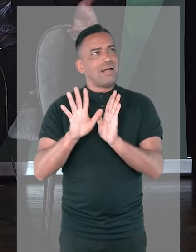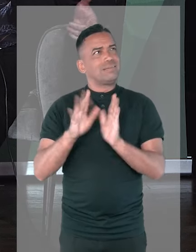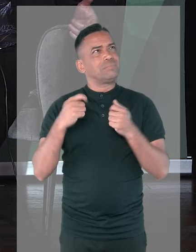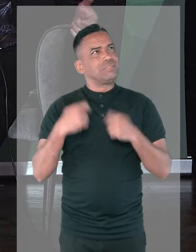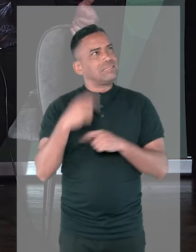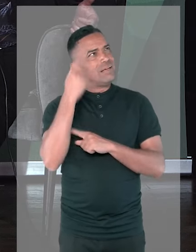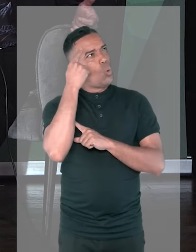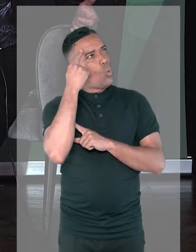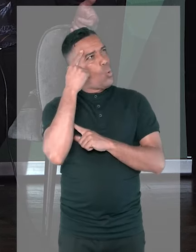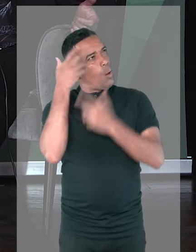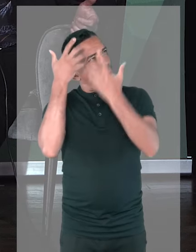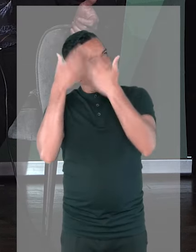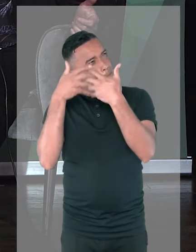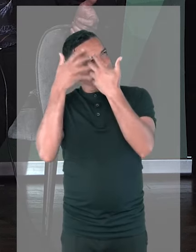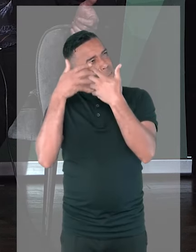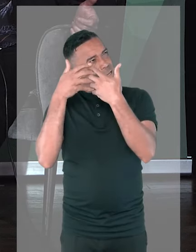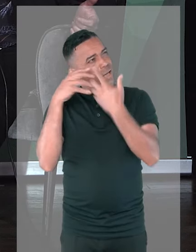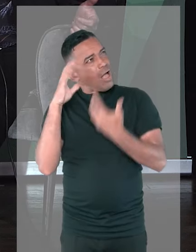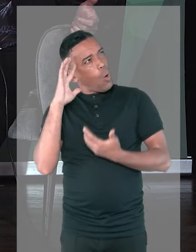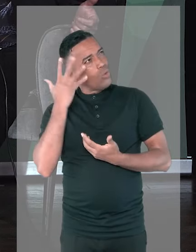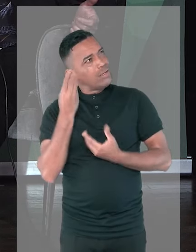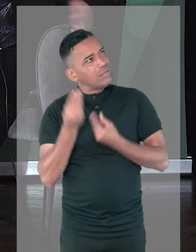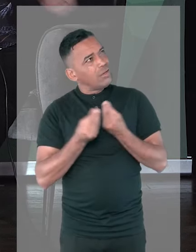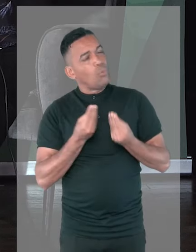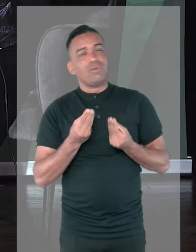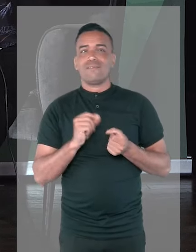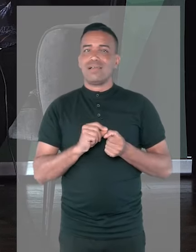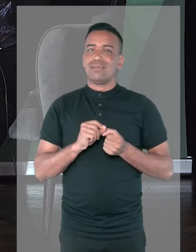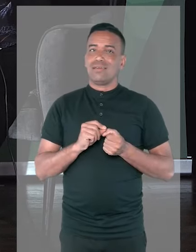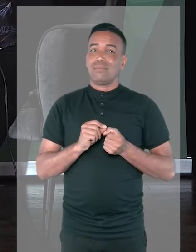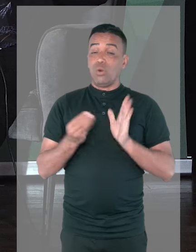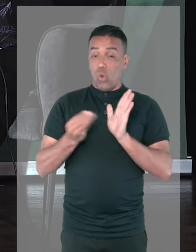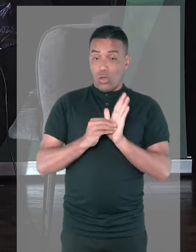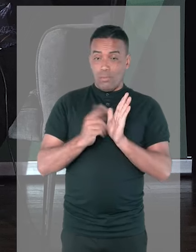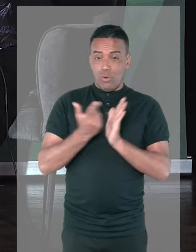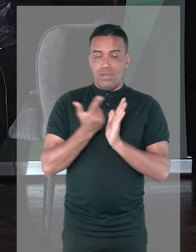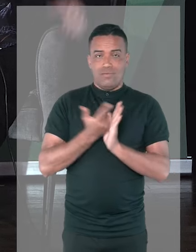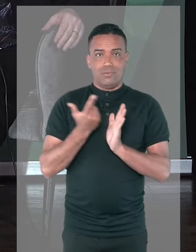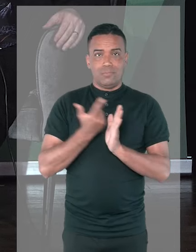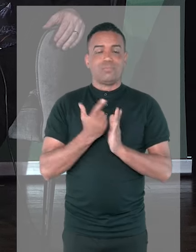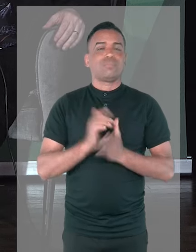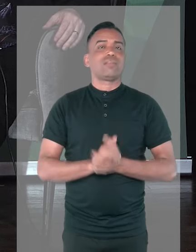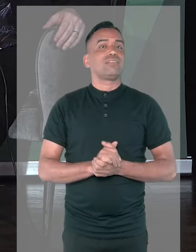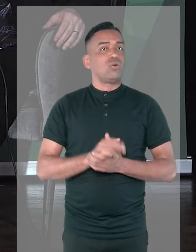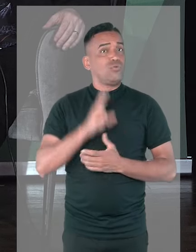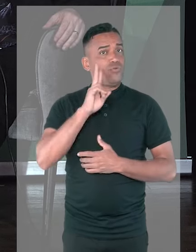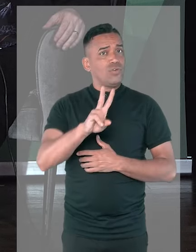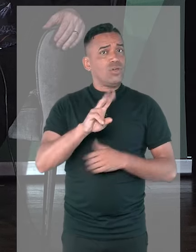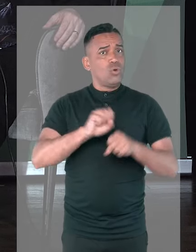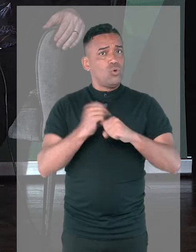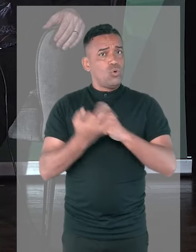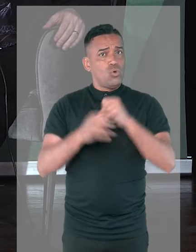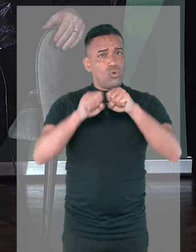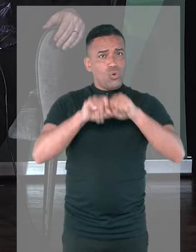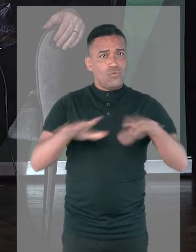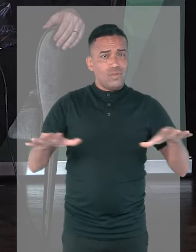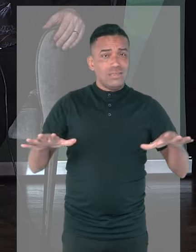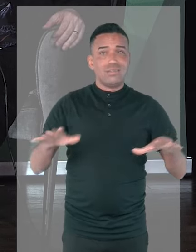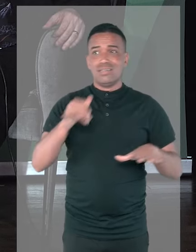que aconteceria? Em termos... A gente, na Covid, viu as cenas terríveis, né, de queima